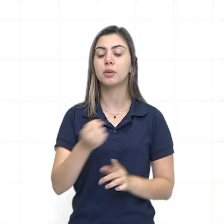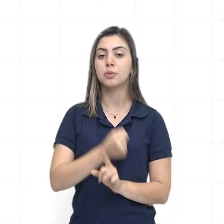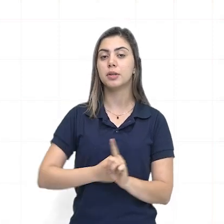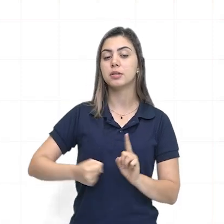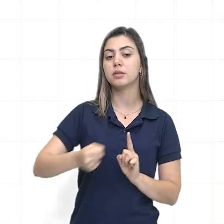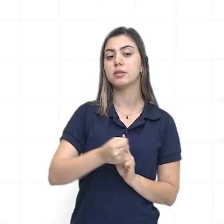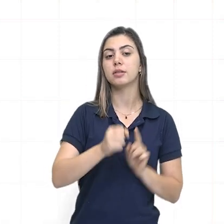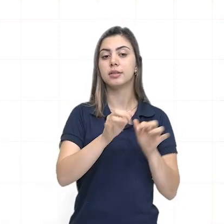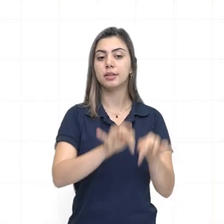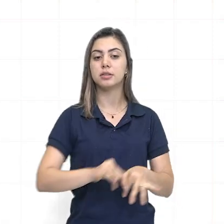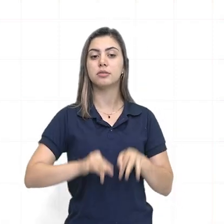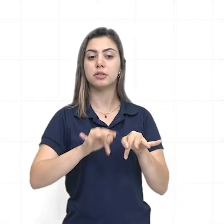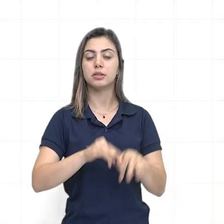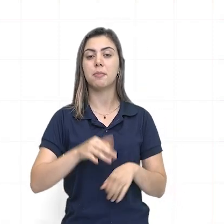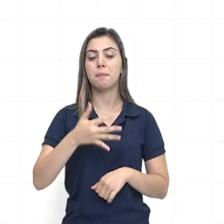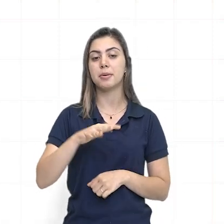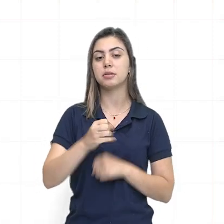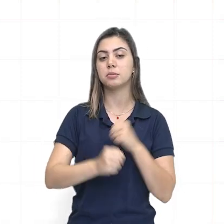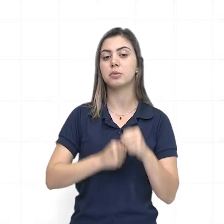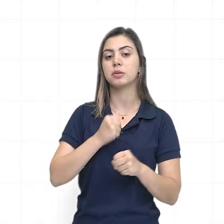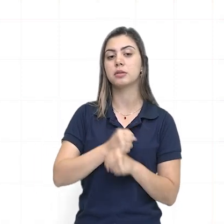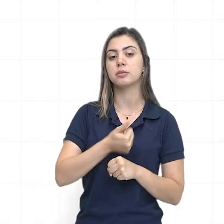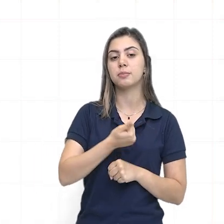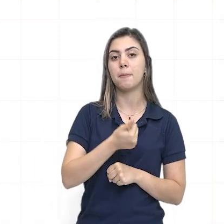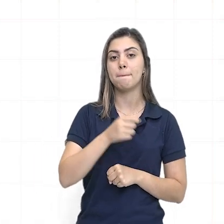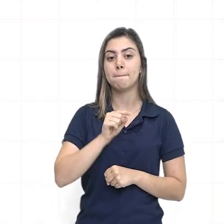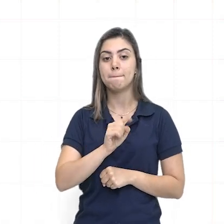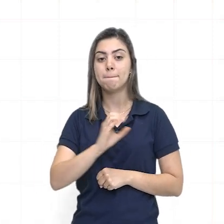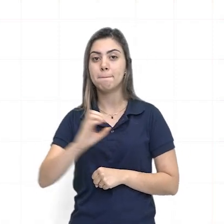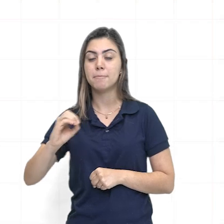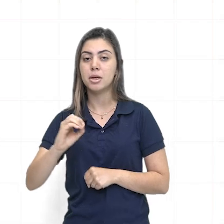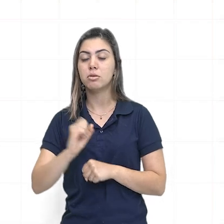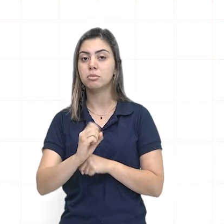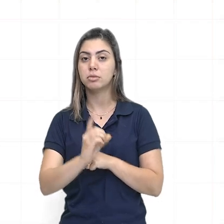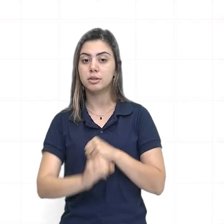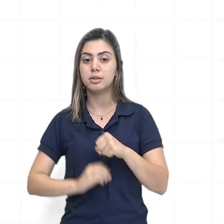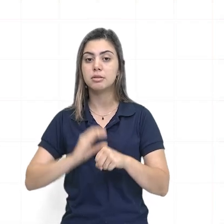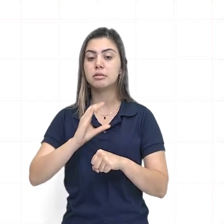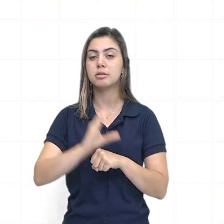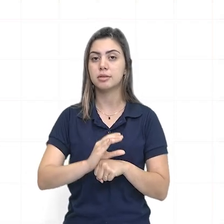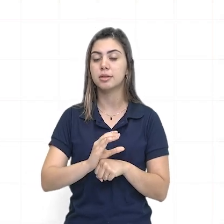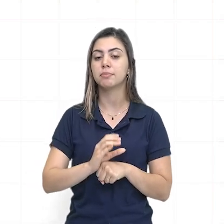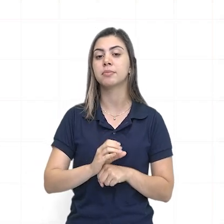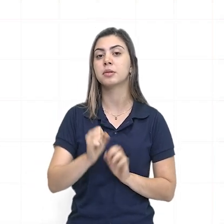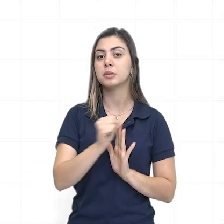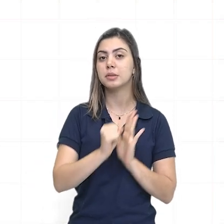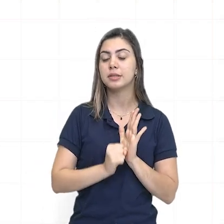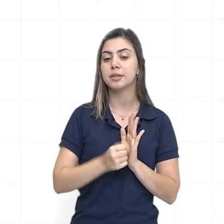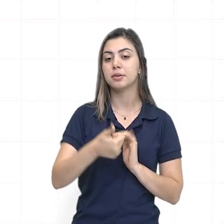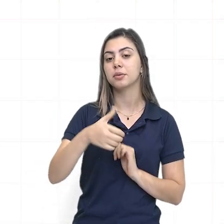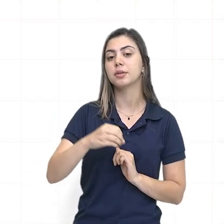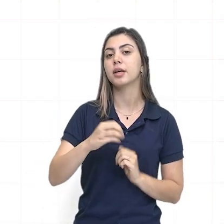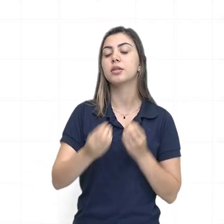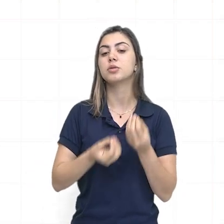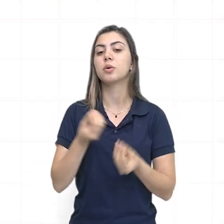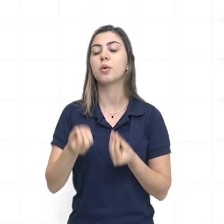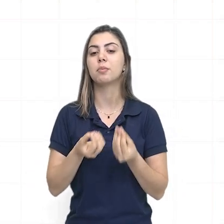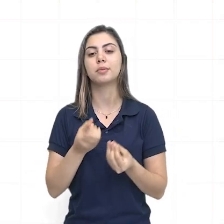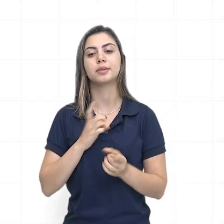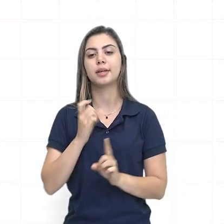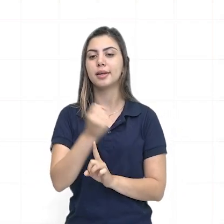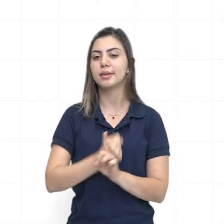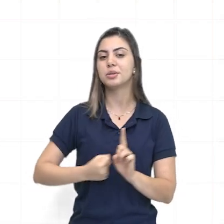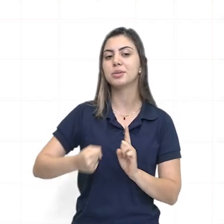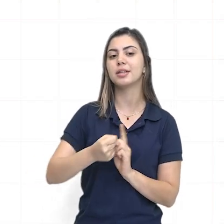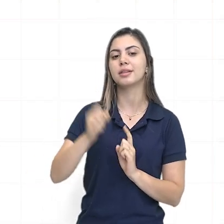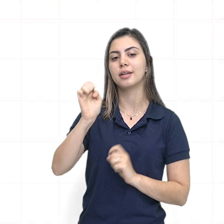feudal, ali por volta do ano 1000 depois de Cristo, né, já século X, você tem a sociedade da